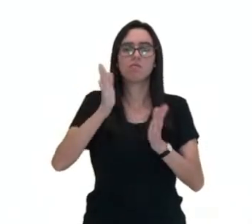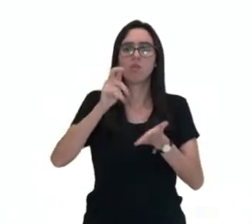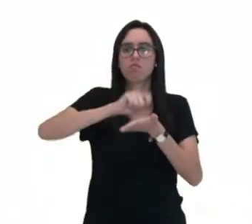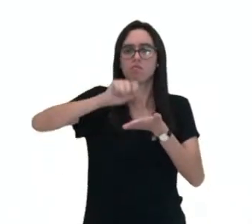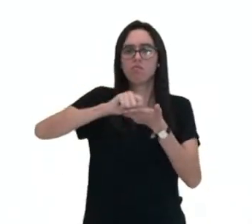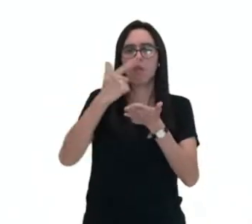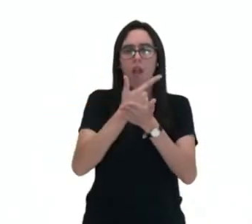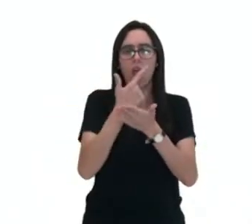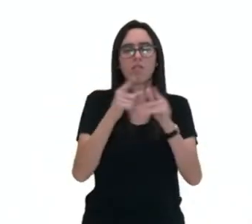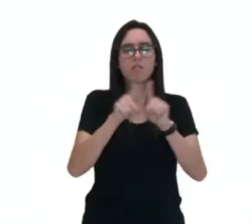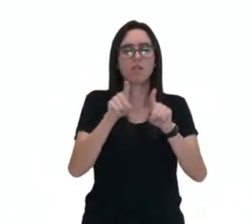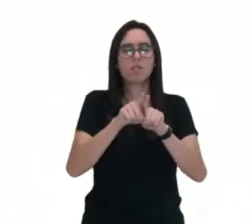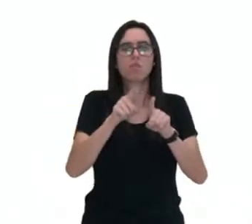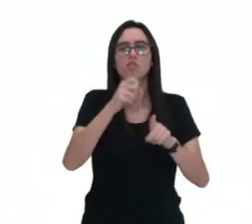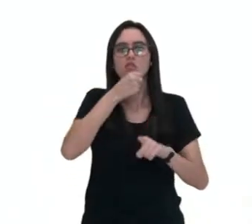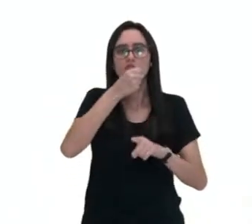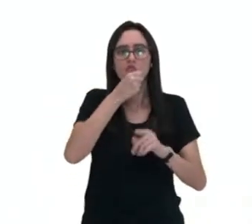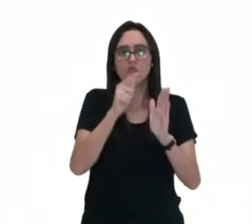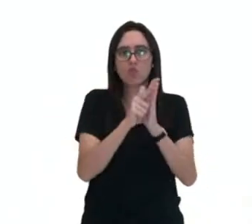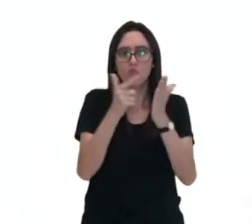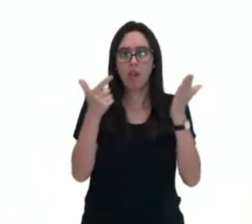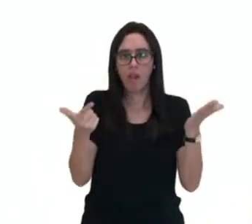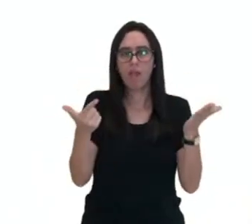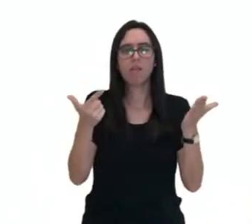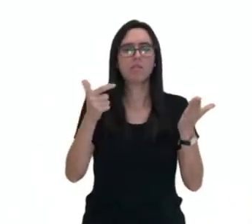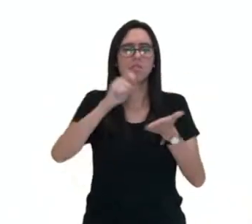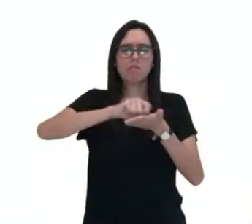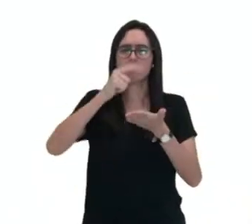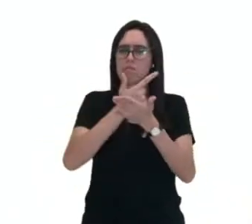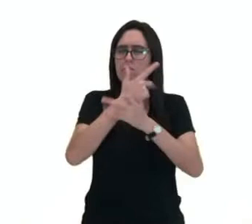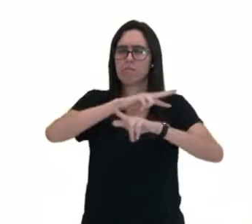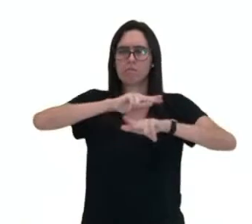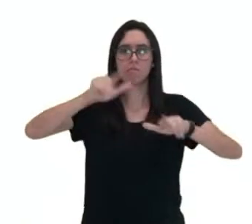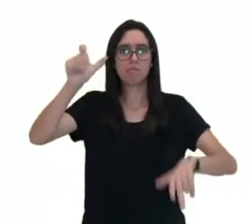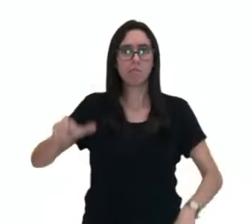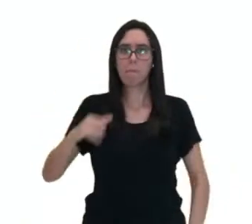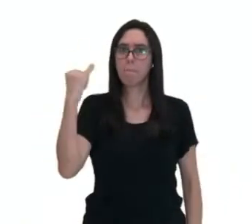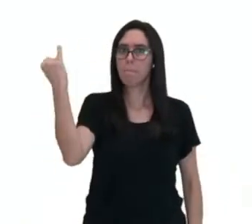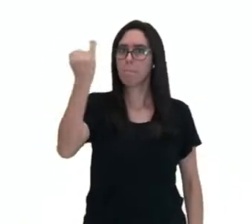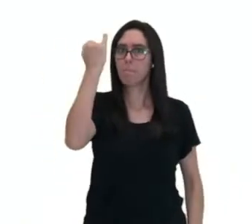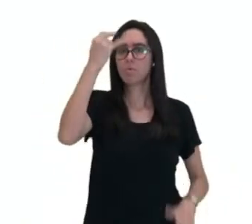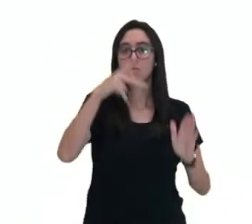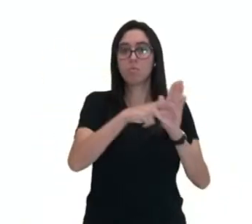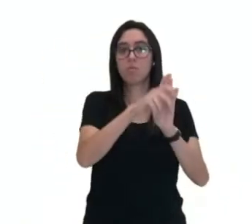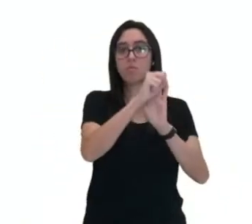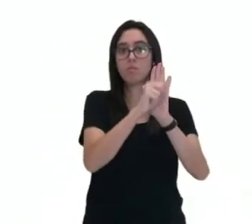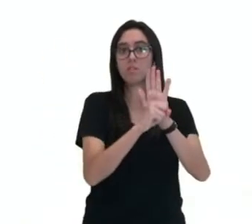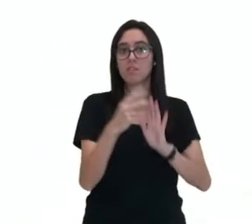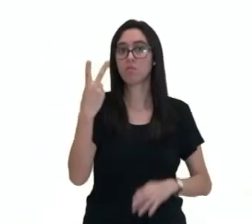É considerada uma das escritoras brasileiras mais importantes do século XX.